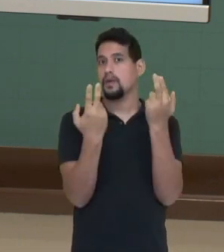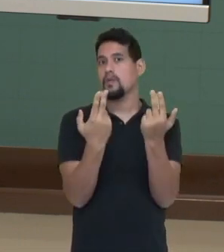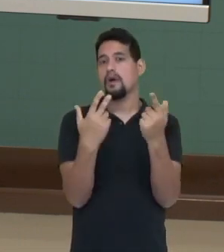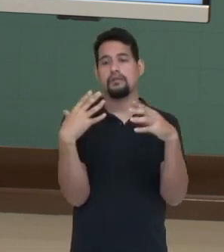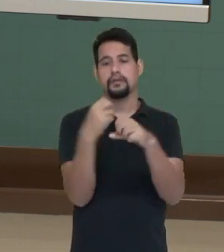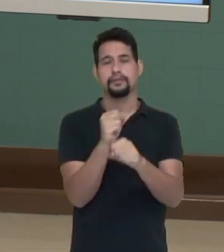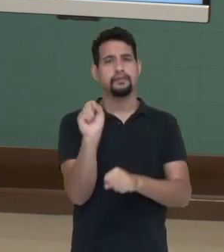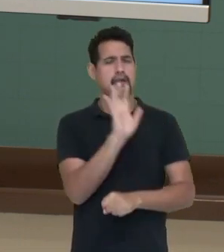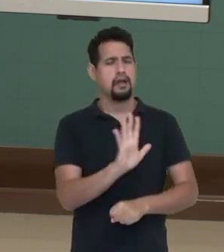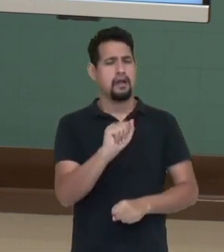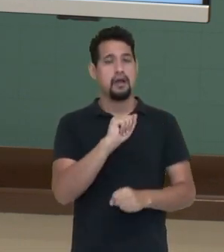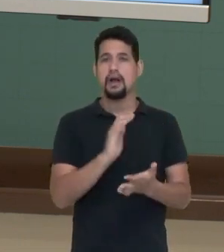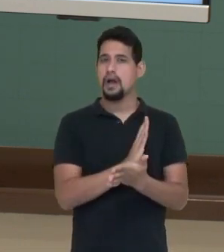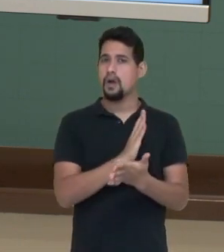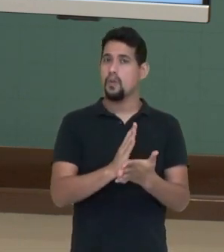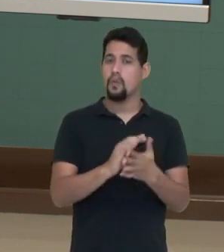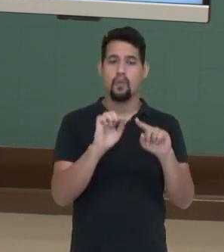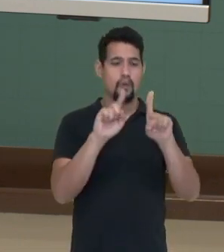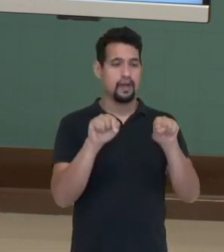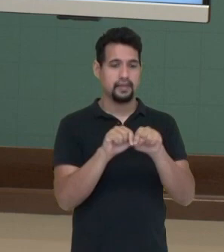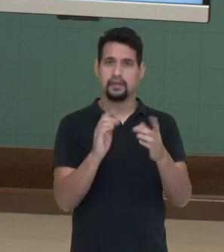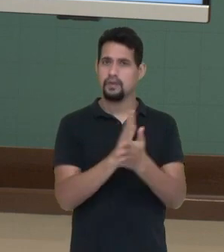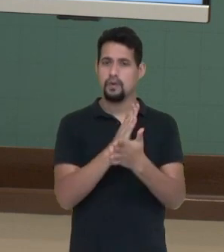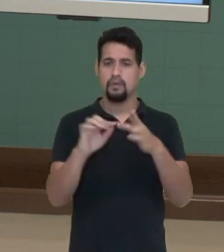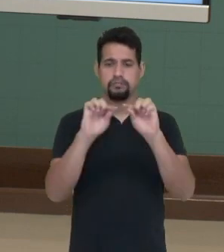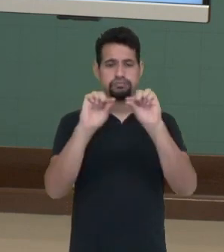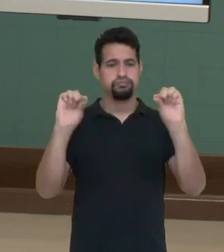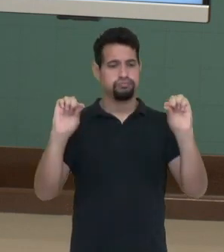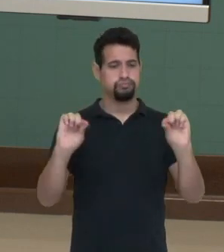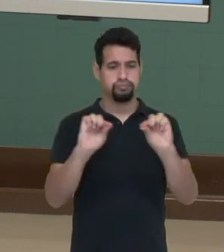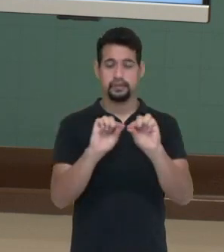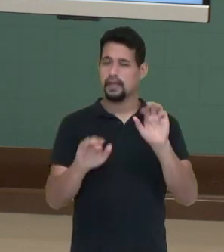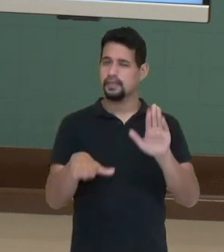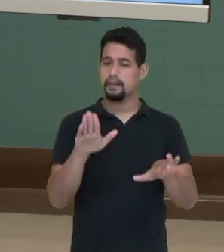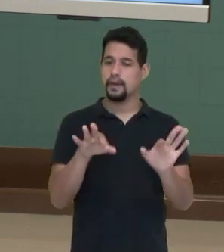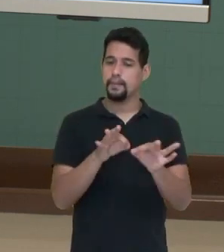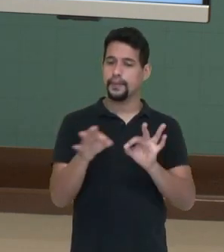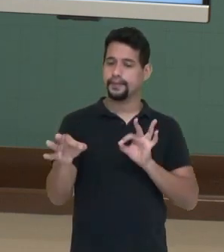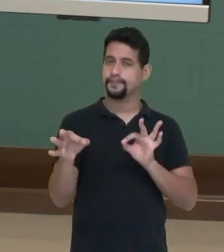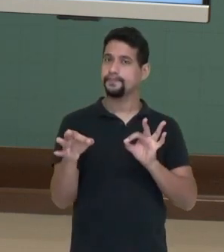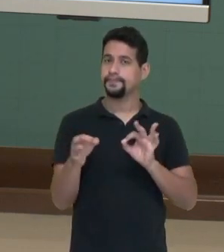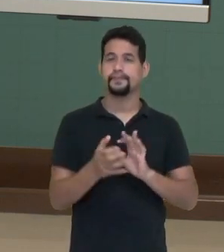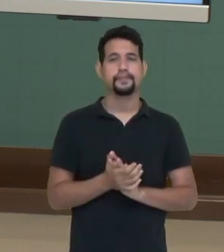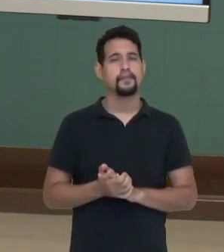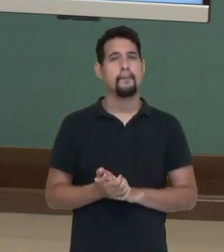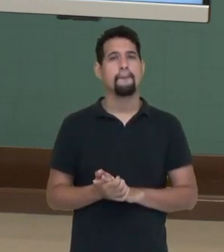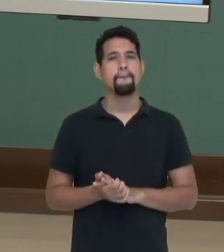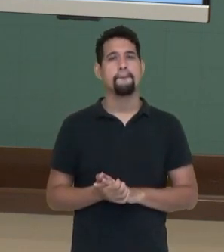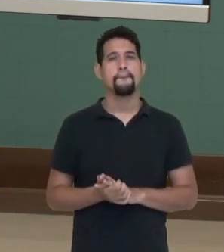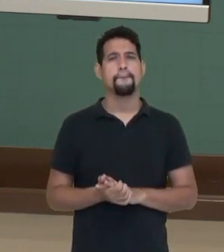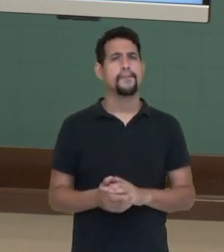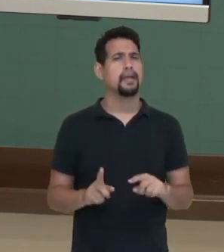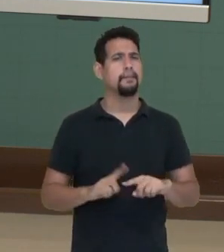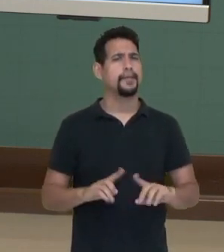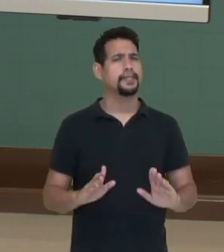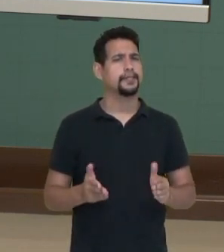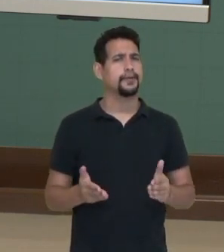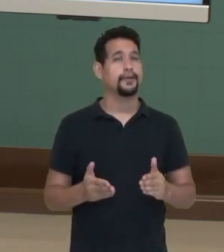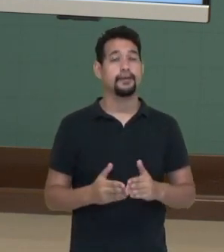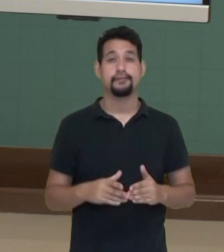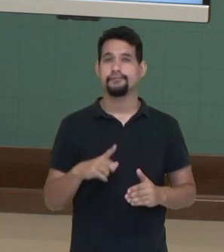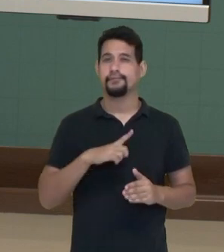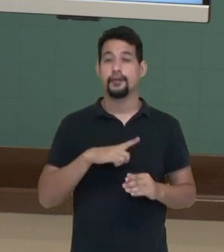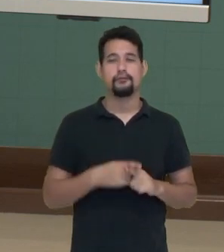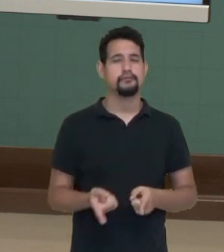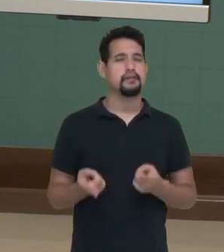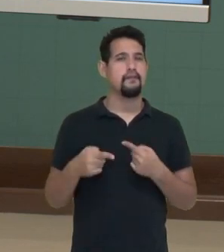a área. Alguns quadrados, outros retângulos. Isso depende ali das suas dimensões, tá bom? Então, tá jóia. E agora, tem mais um